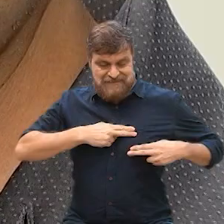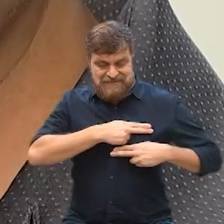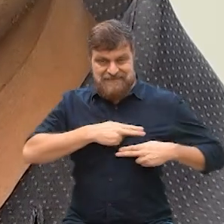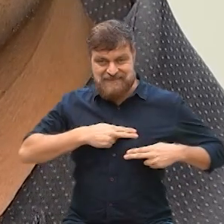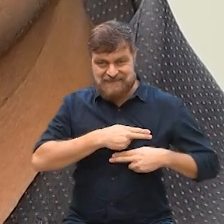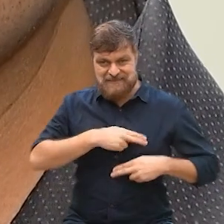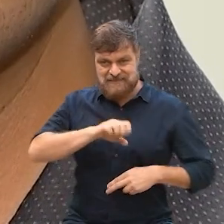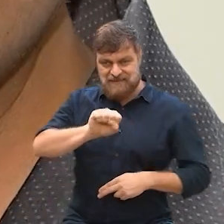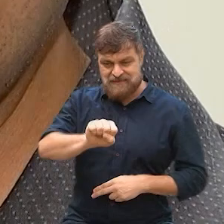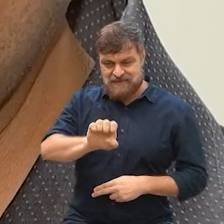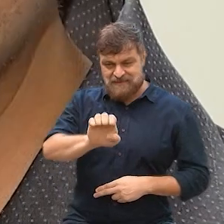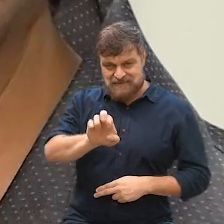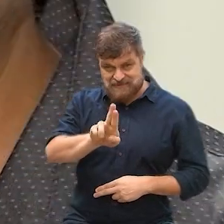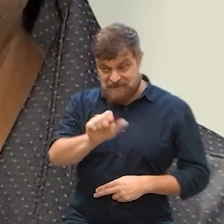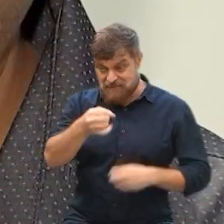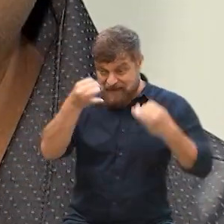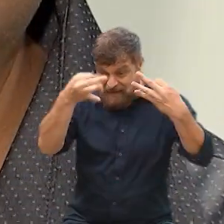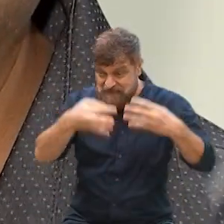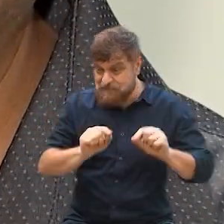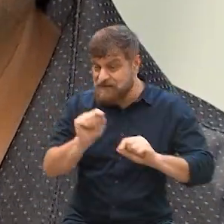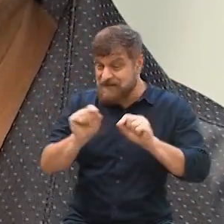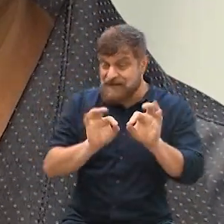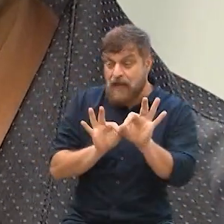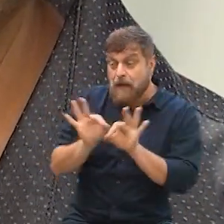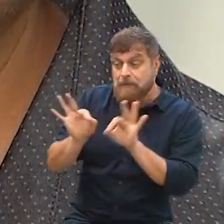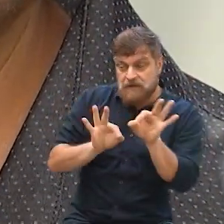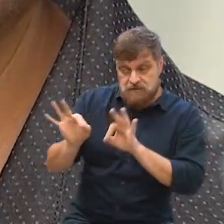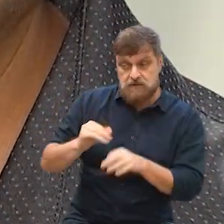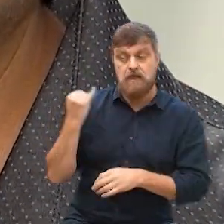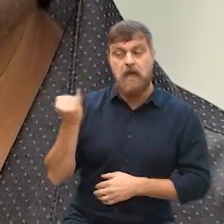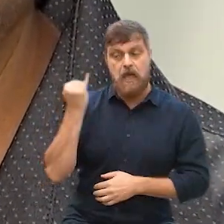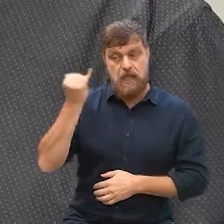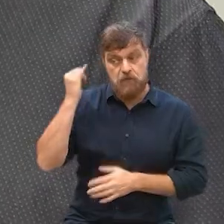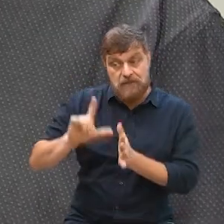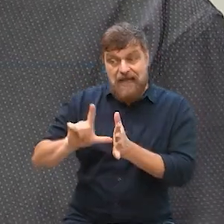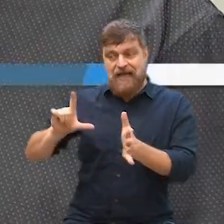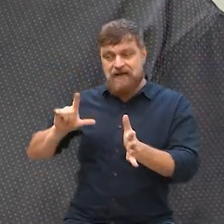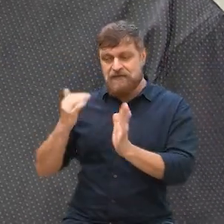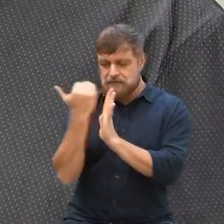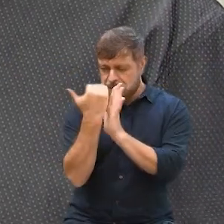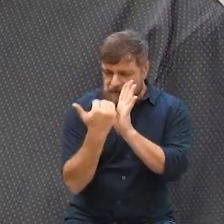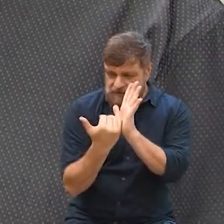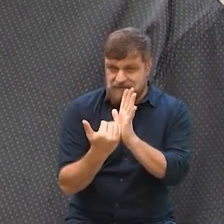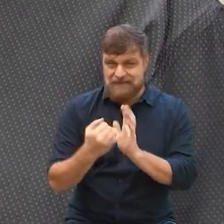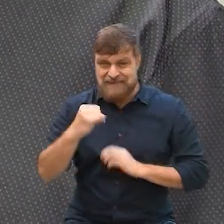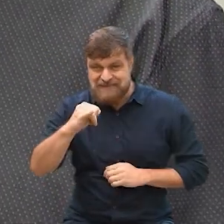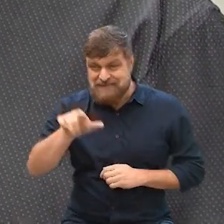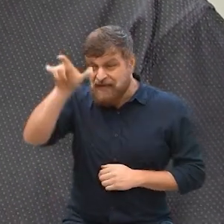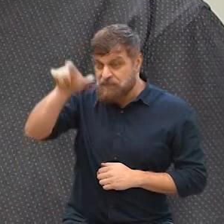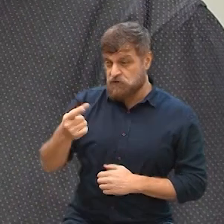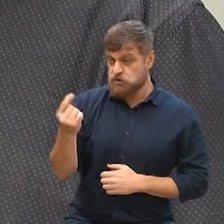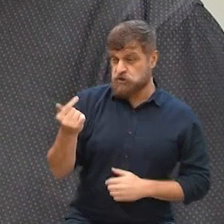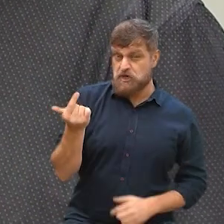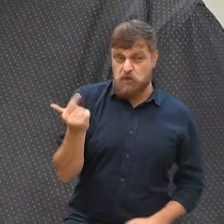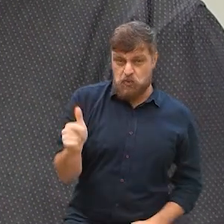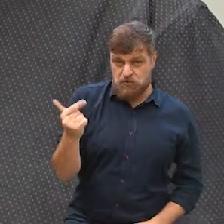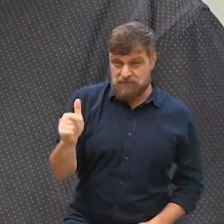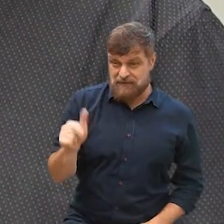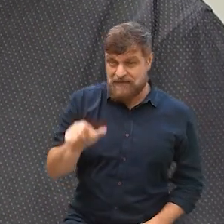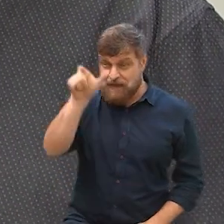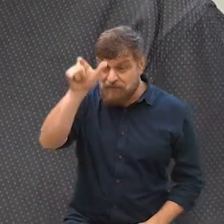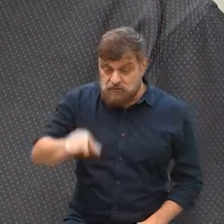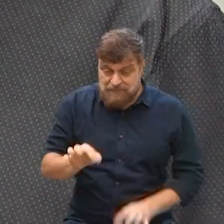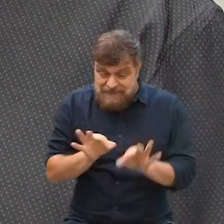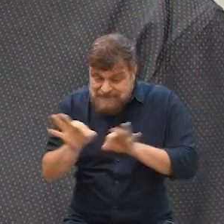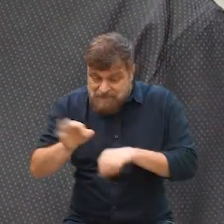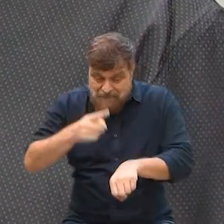Campinas fala da importância do planejamento para a expansão das empresas. Se ele não tem capital de giro, se ele não se preparou para esse